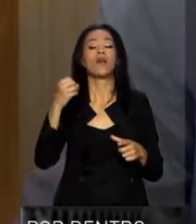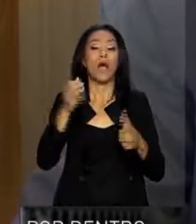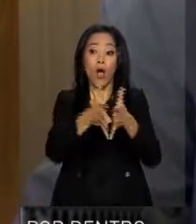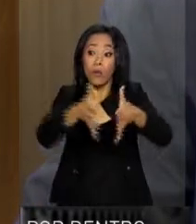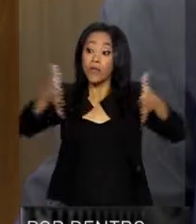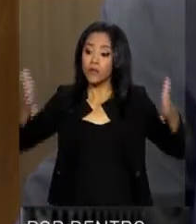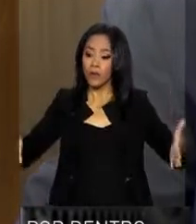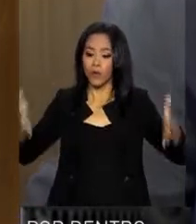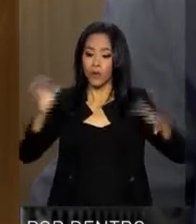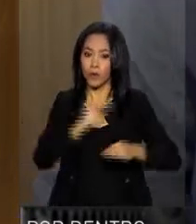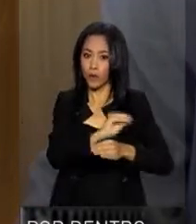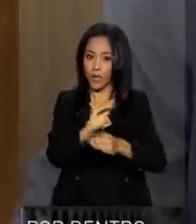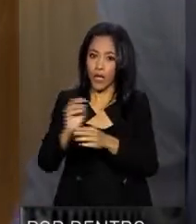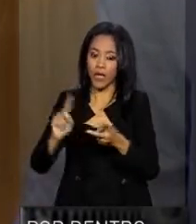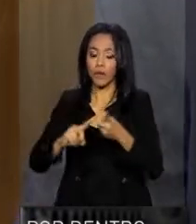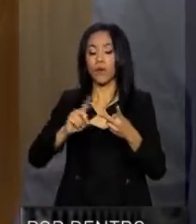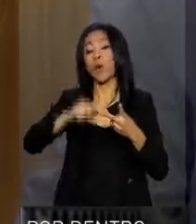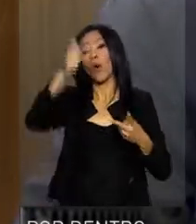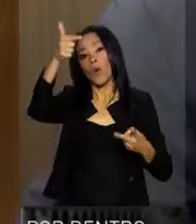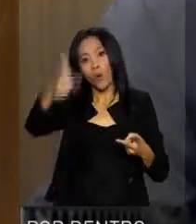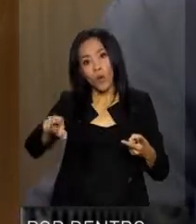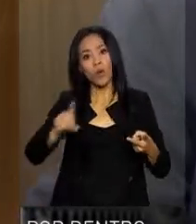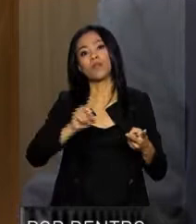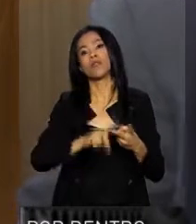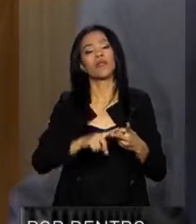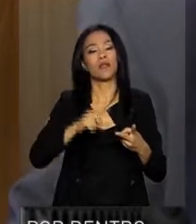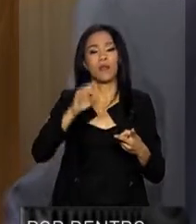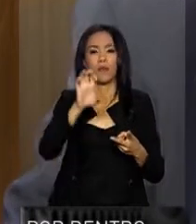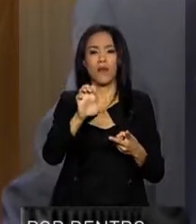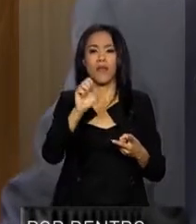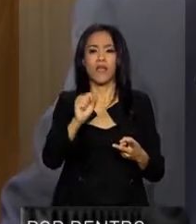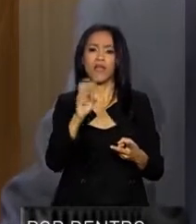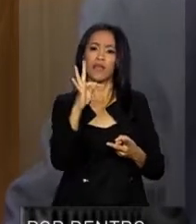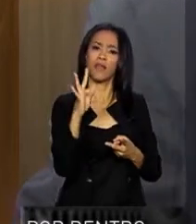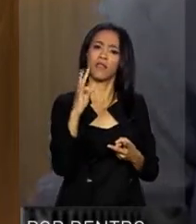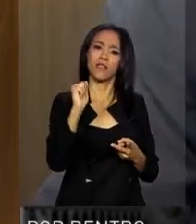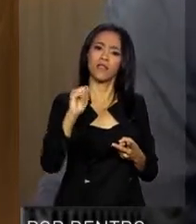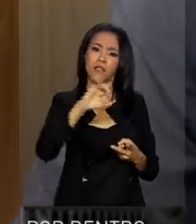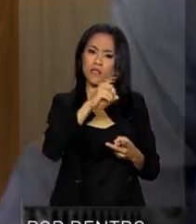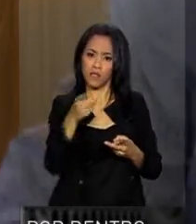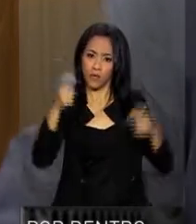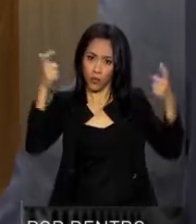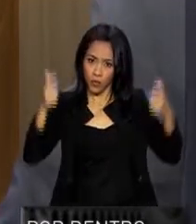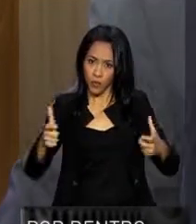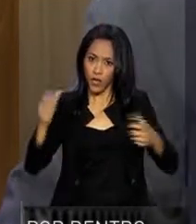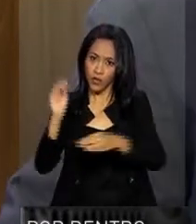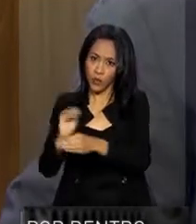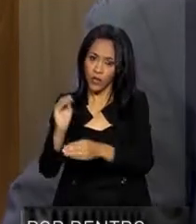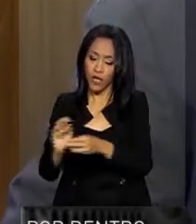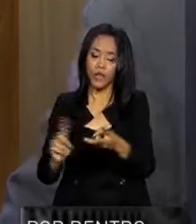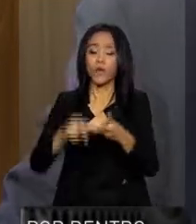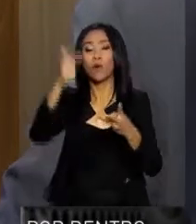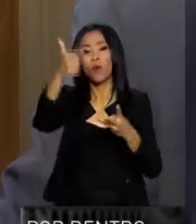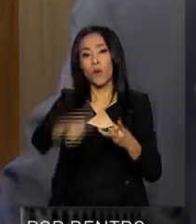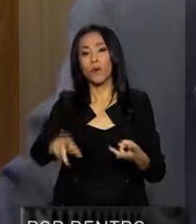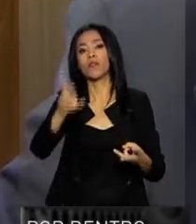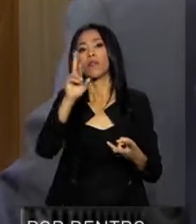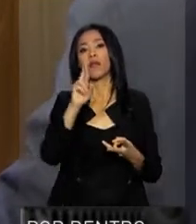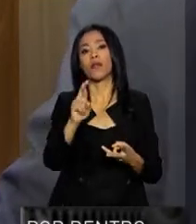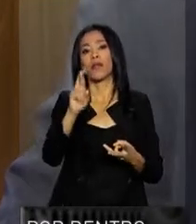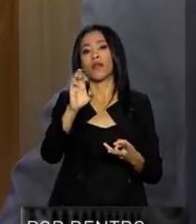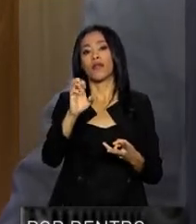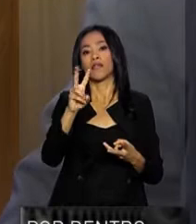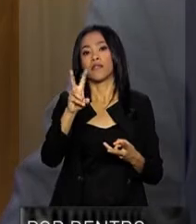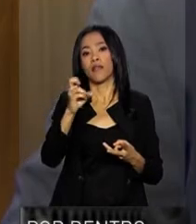ecológica do taim aí que a marinha também de 10 mil para 32 triplicamos a reserva biológica da união de dois mil